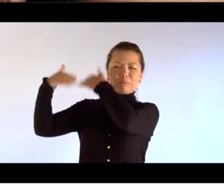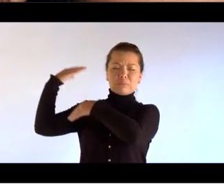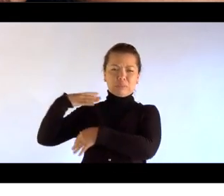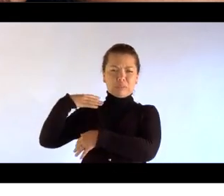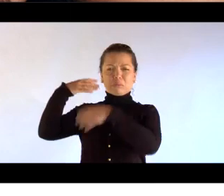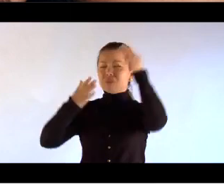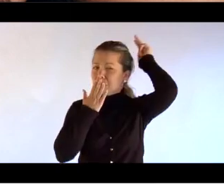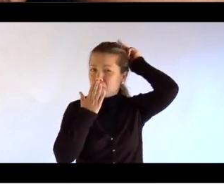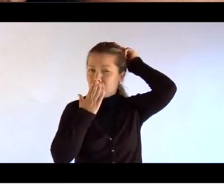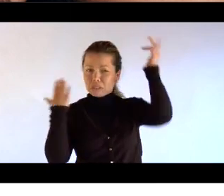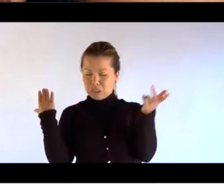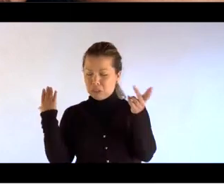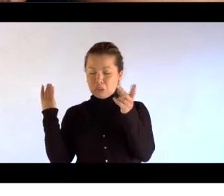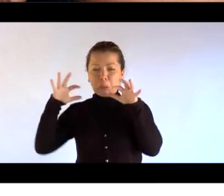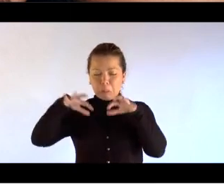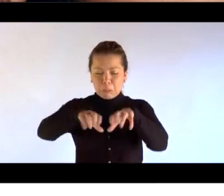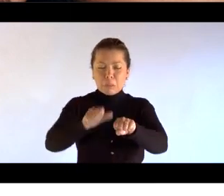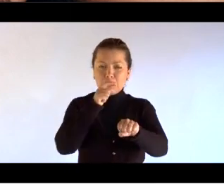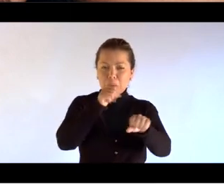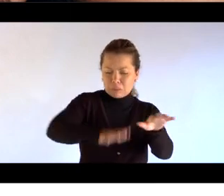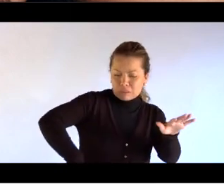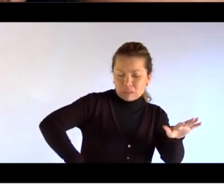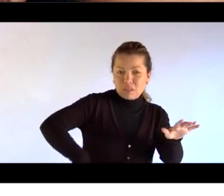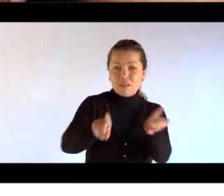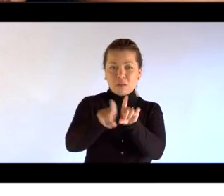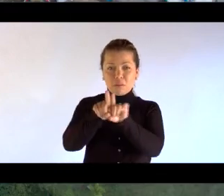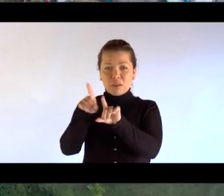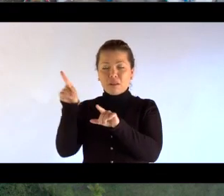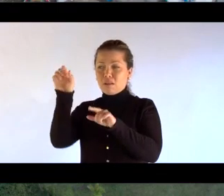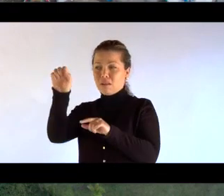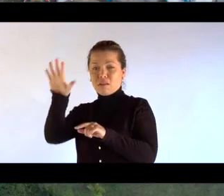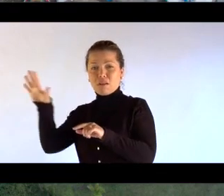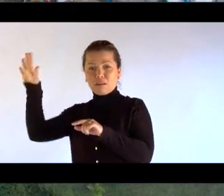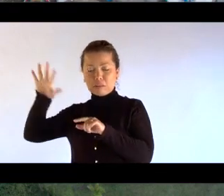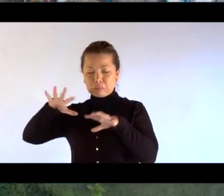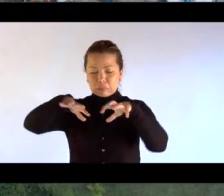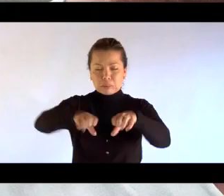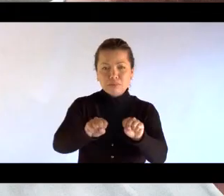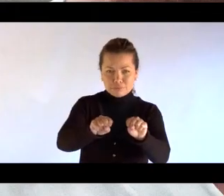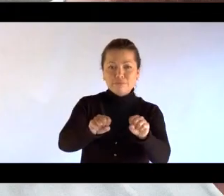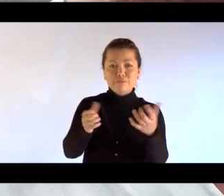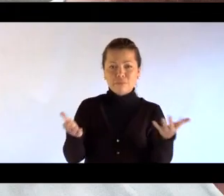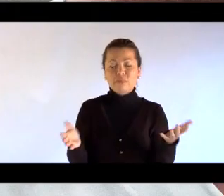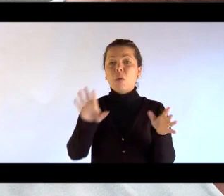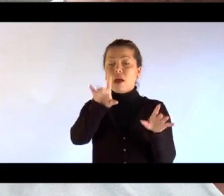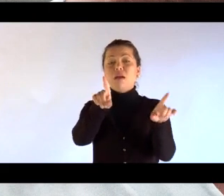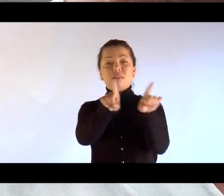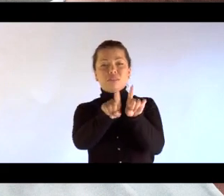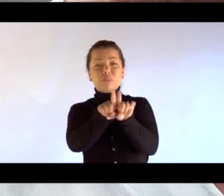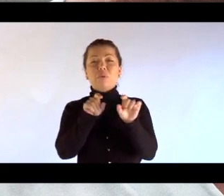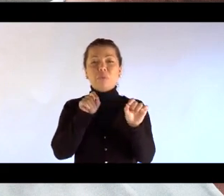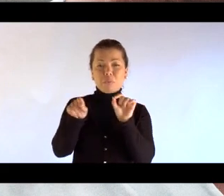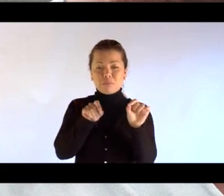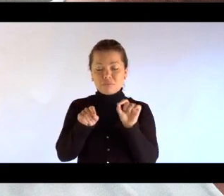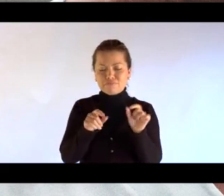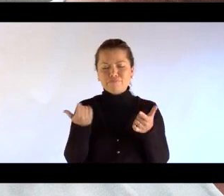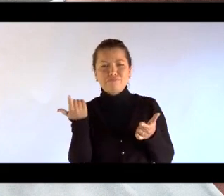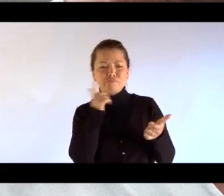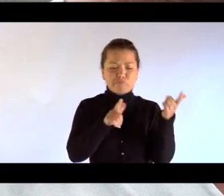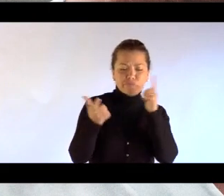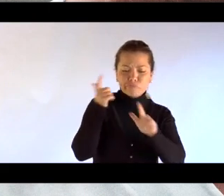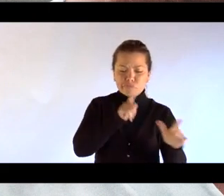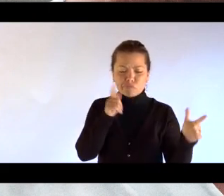e romarias. A cada ano, os peregrinos refazem em procissão o percurso da imagem da Praia do Una até Iguape,